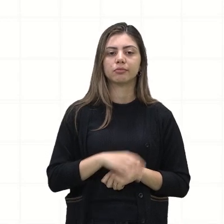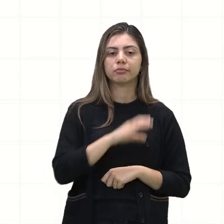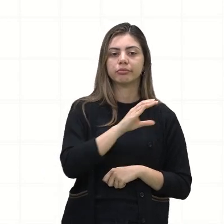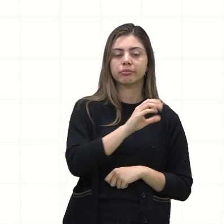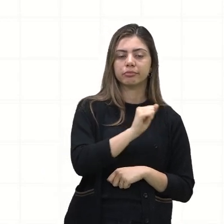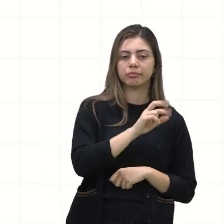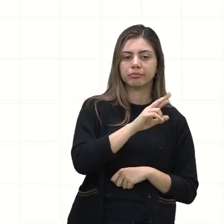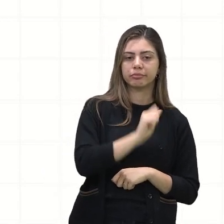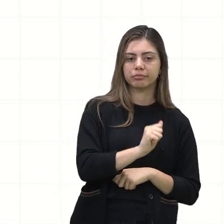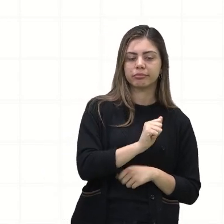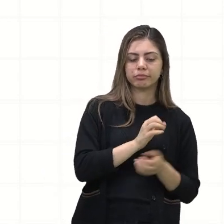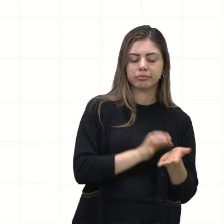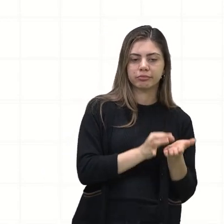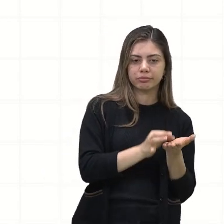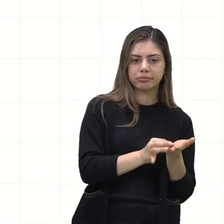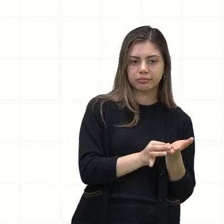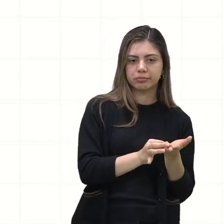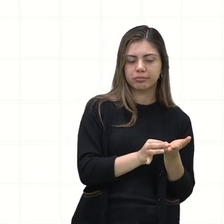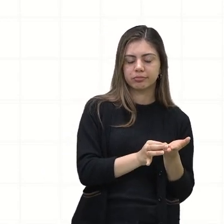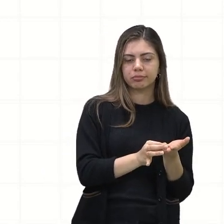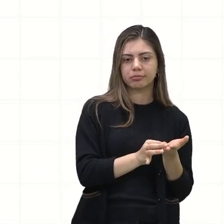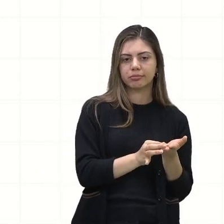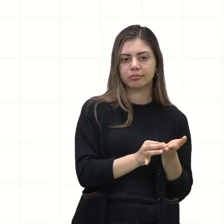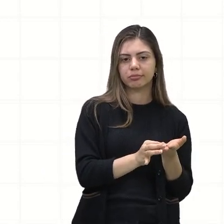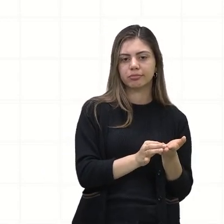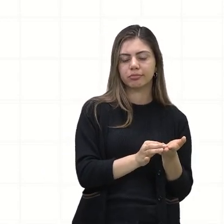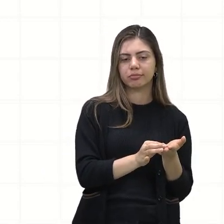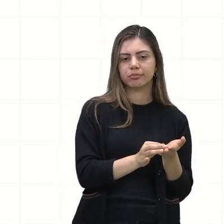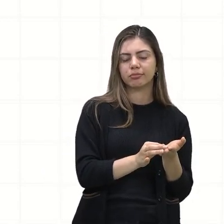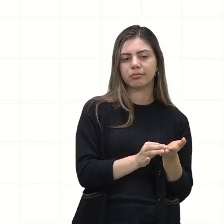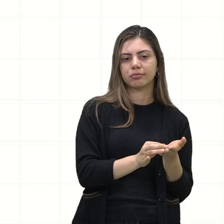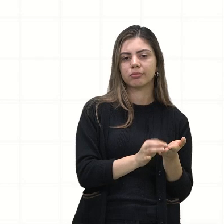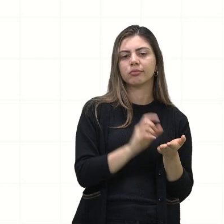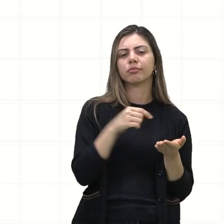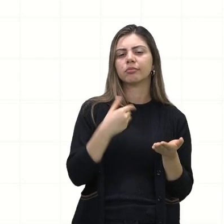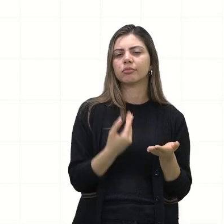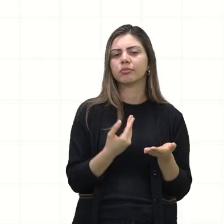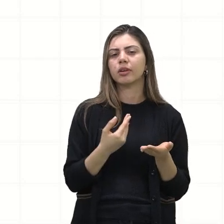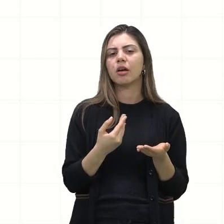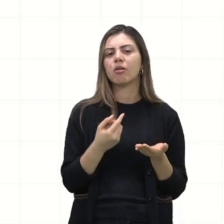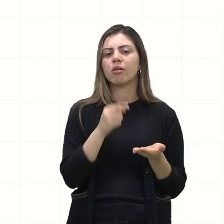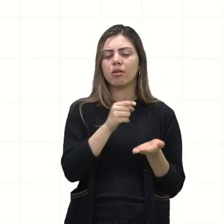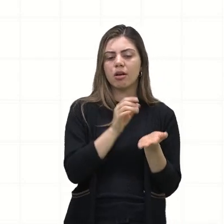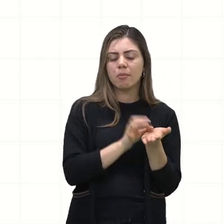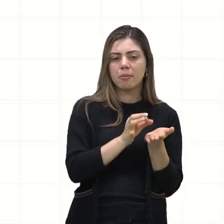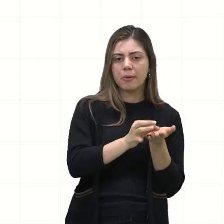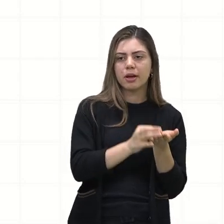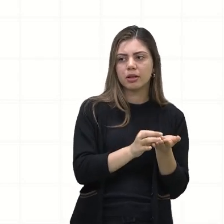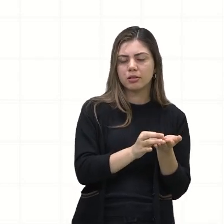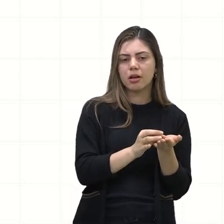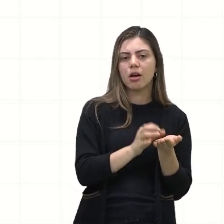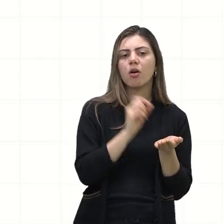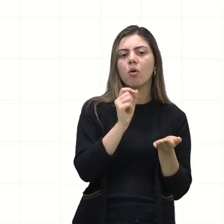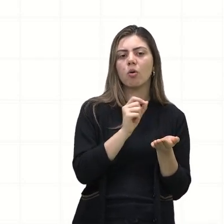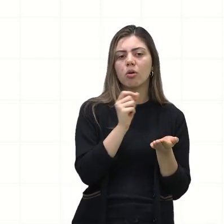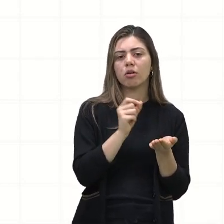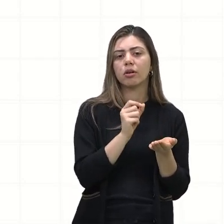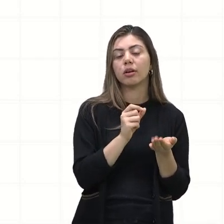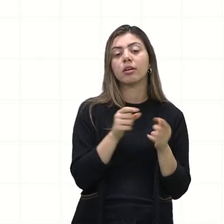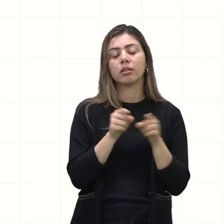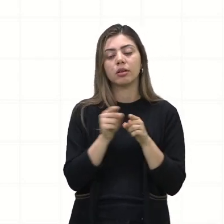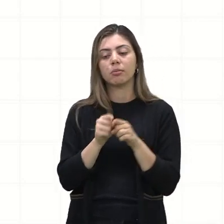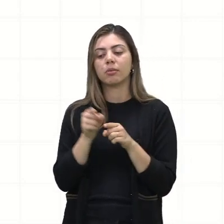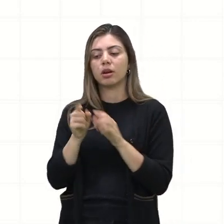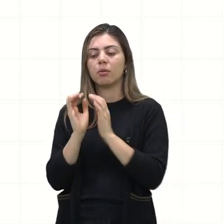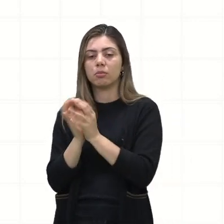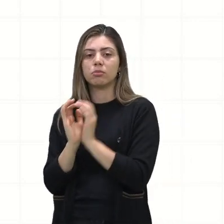cara, né? Agora, ó, nós vimos no lançamento de uma moeda, no